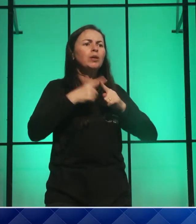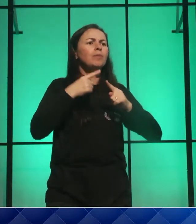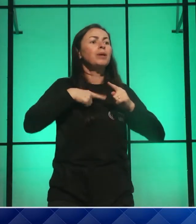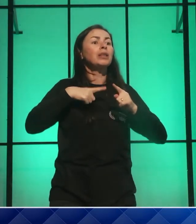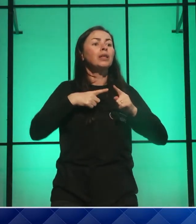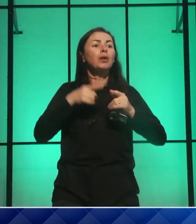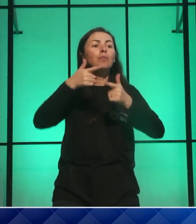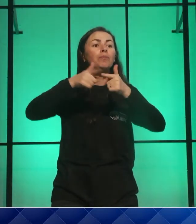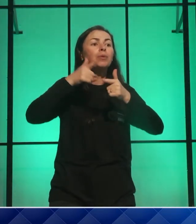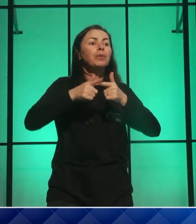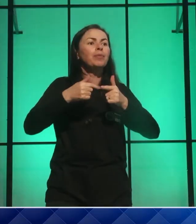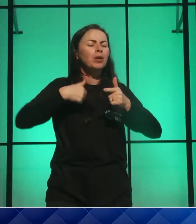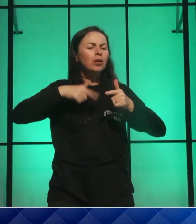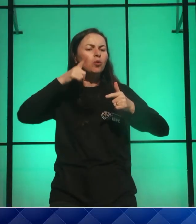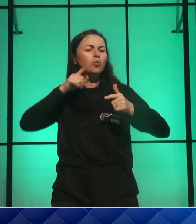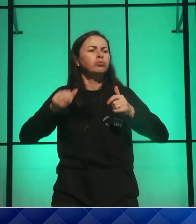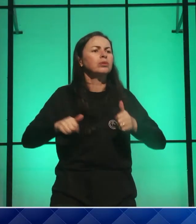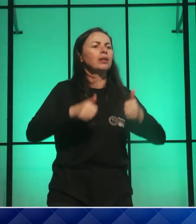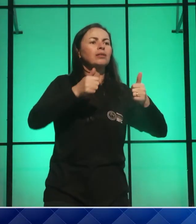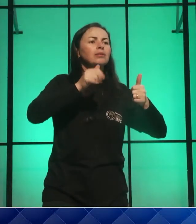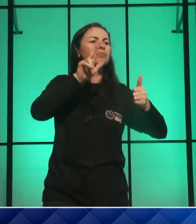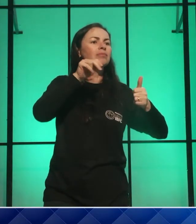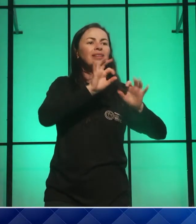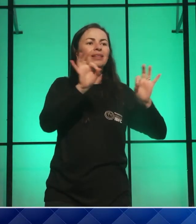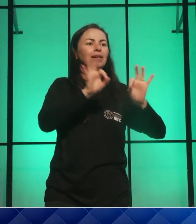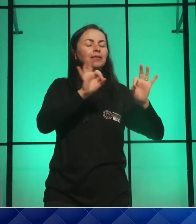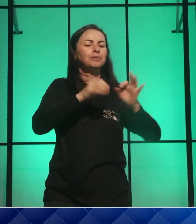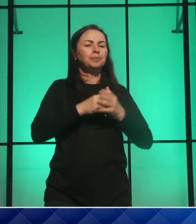você, prosperará.